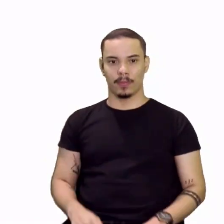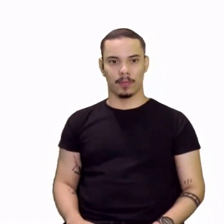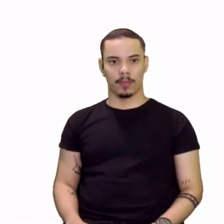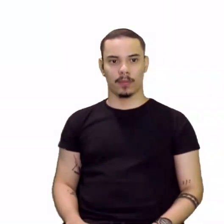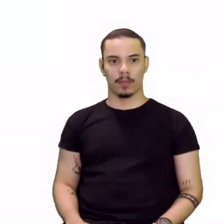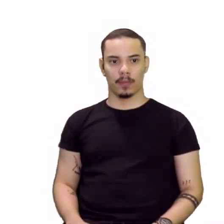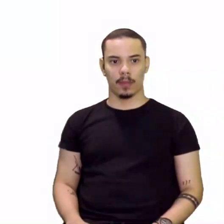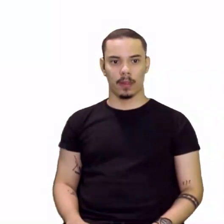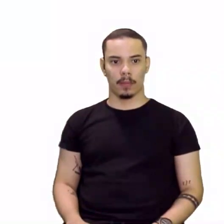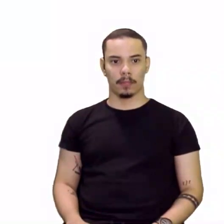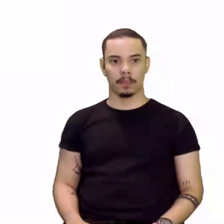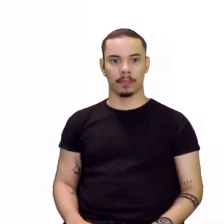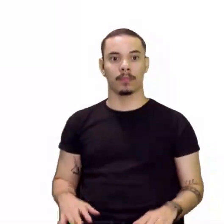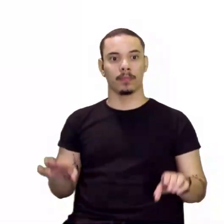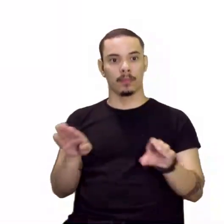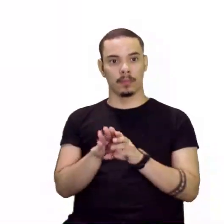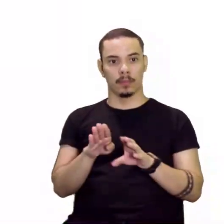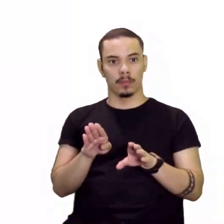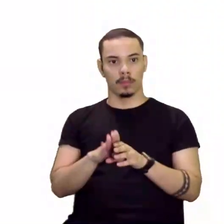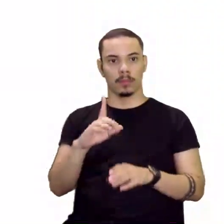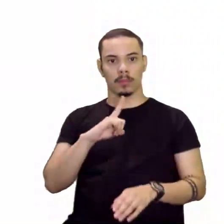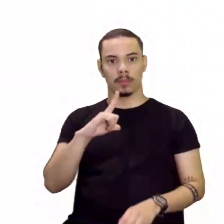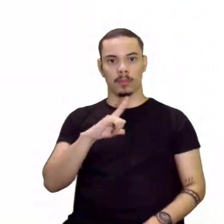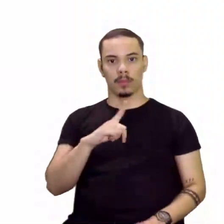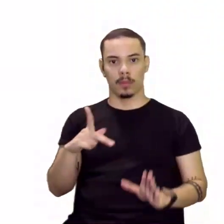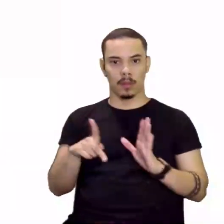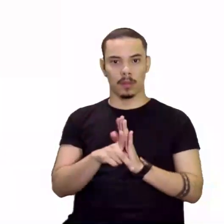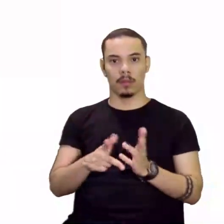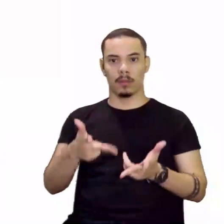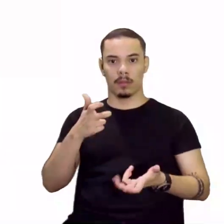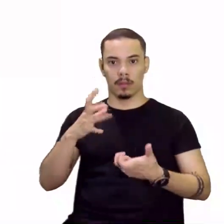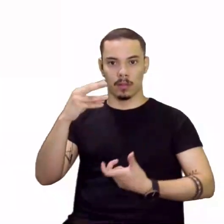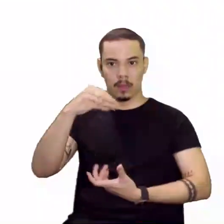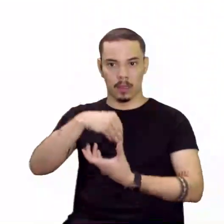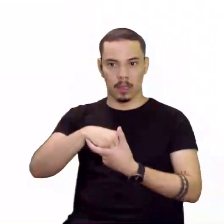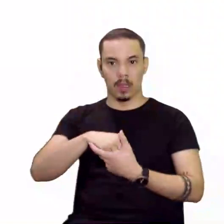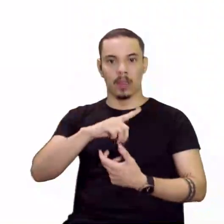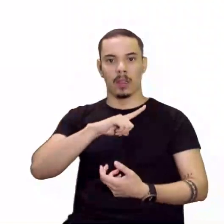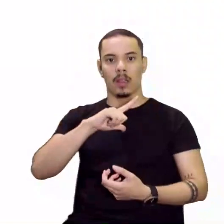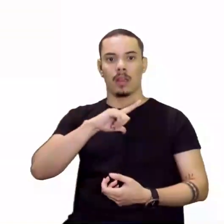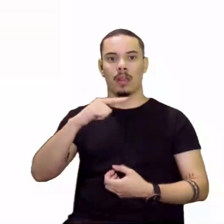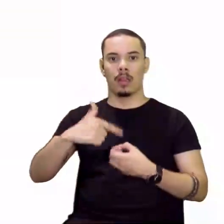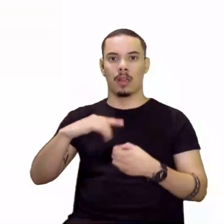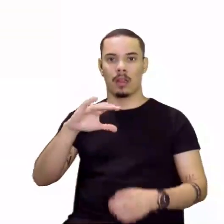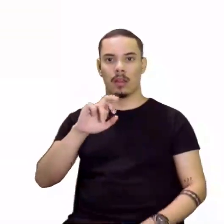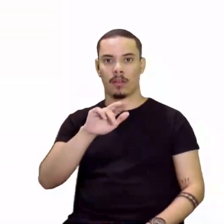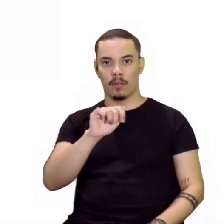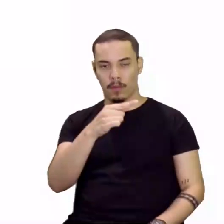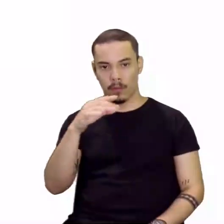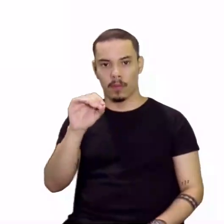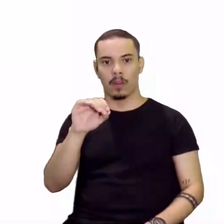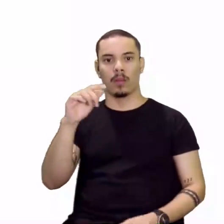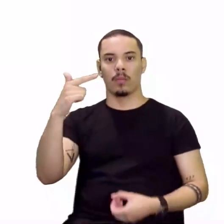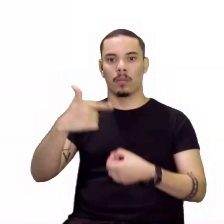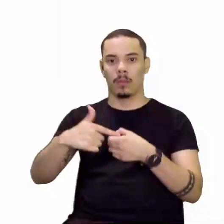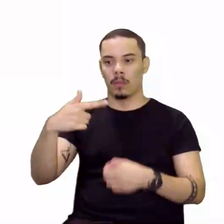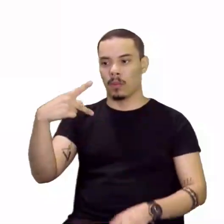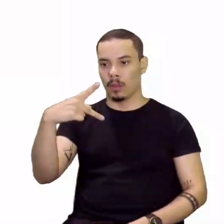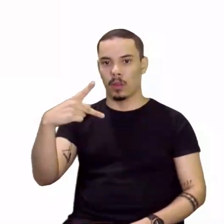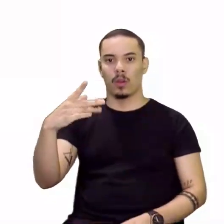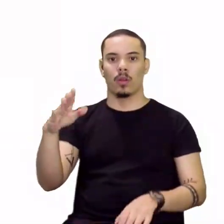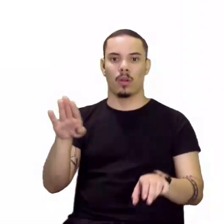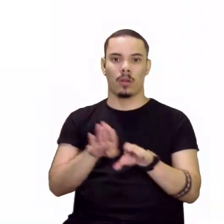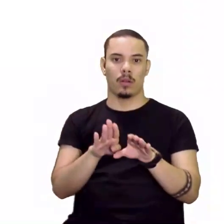tá? Enquanto as bacias sedimentares têm carvão mineral, petróleo e gás natural.